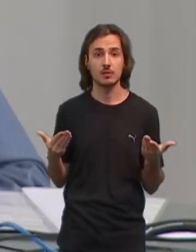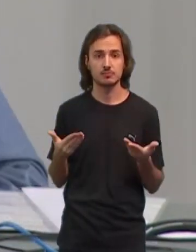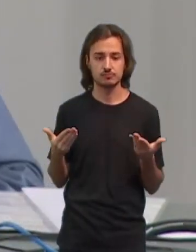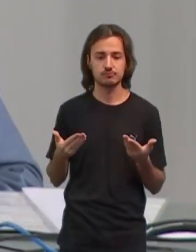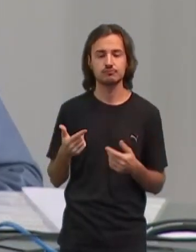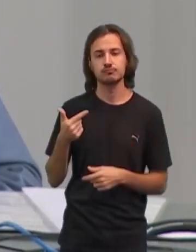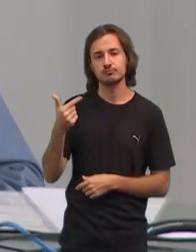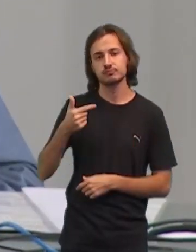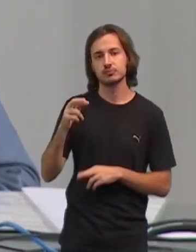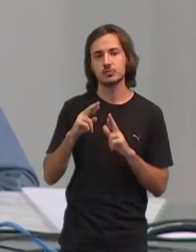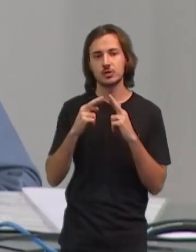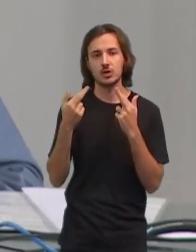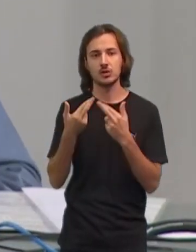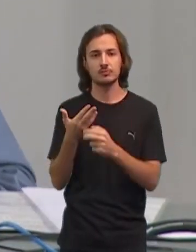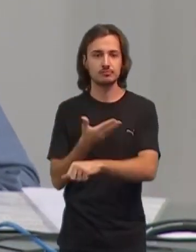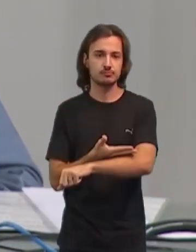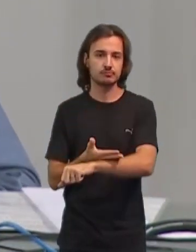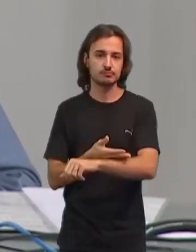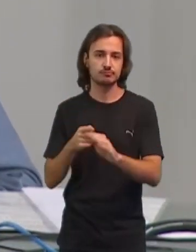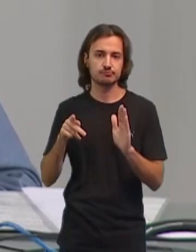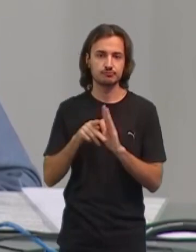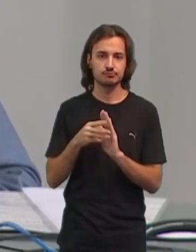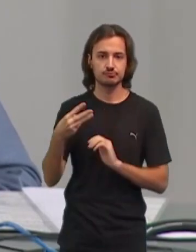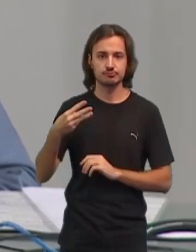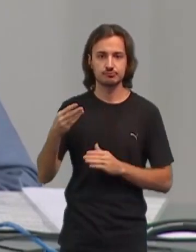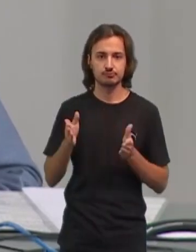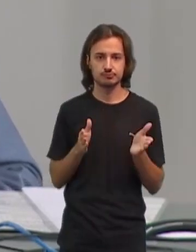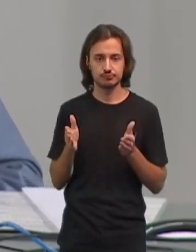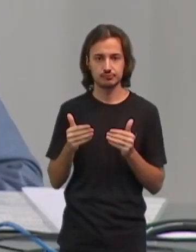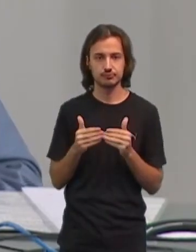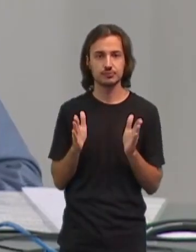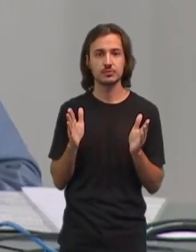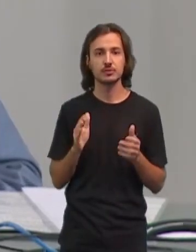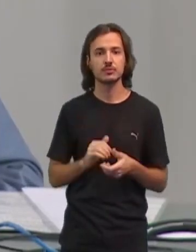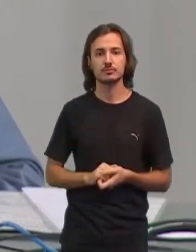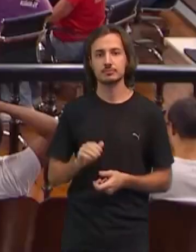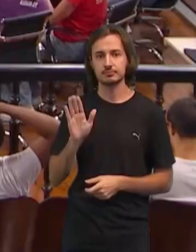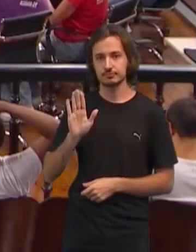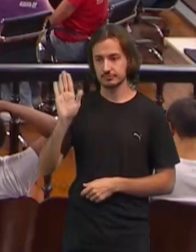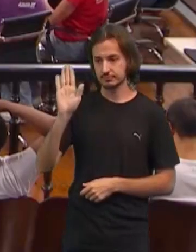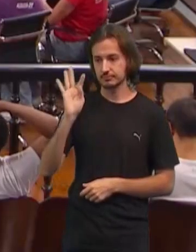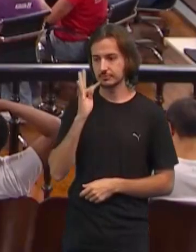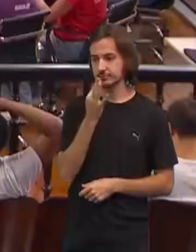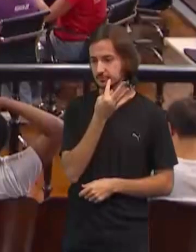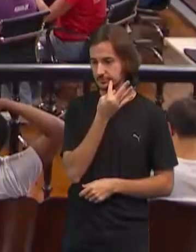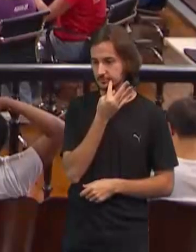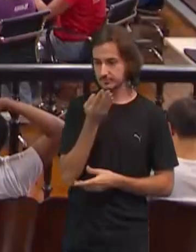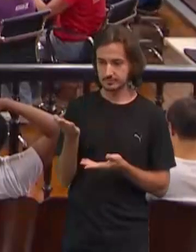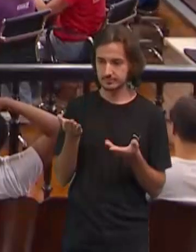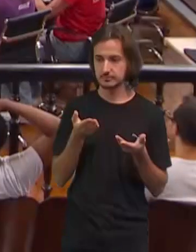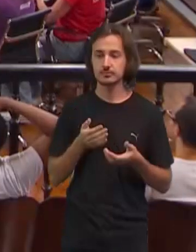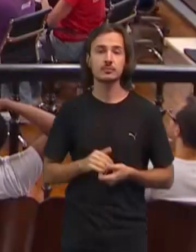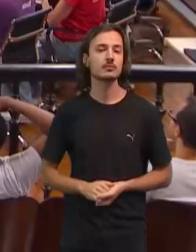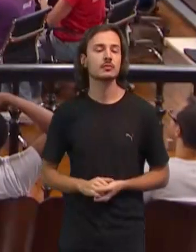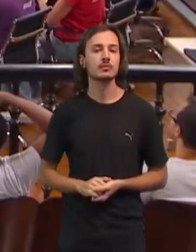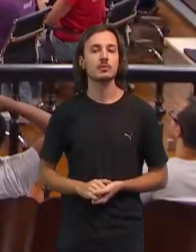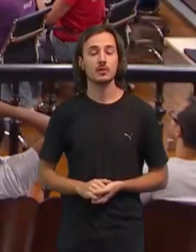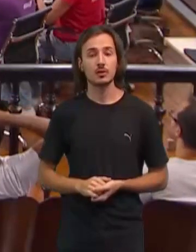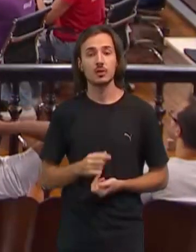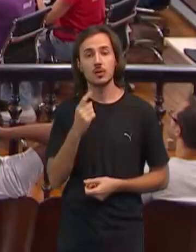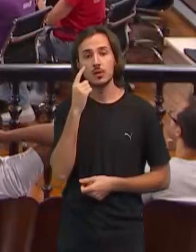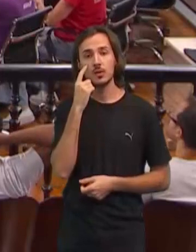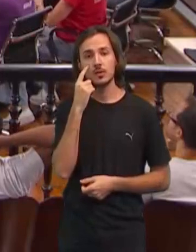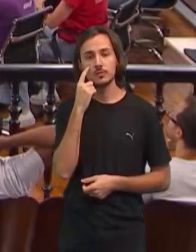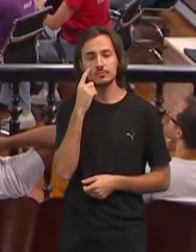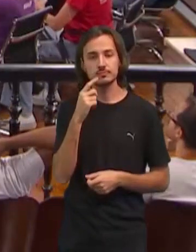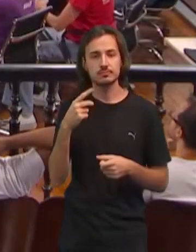segunda reunião ordinária do terceiro período. Pela ordem, vereadora Thalia Sobral. Presidente, os vereadores Bejane